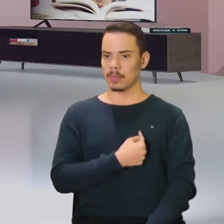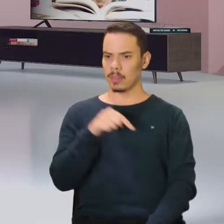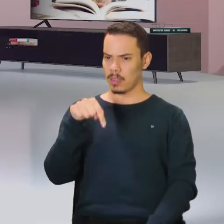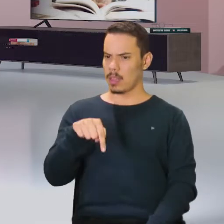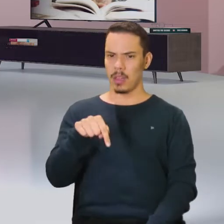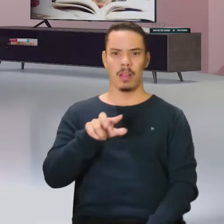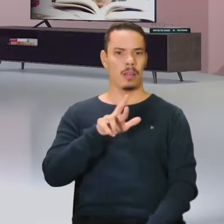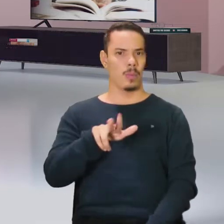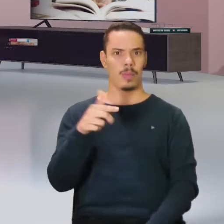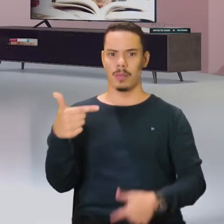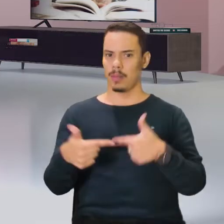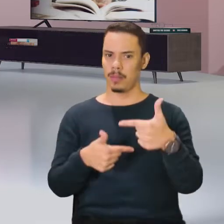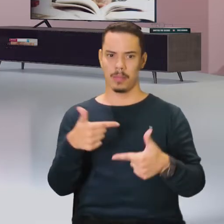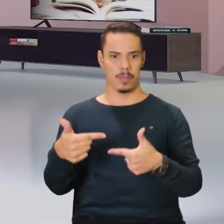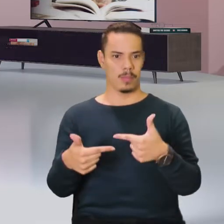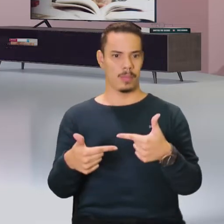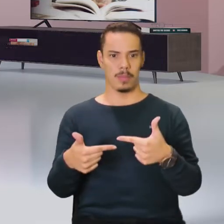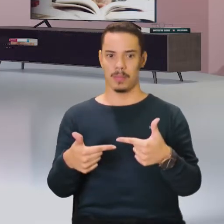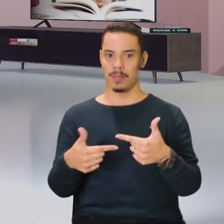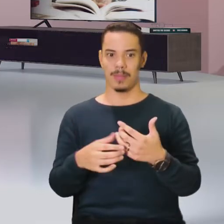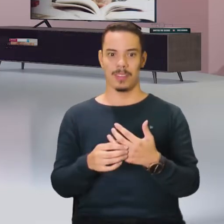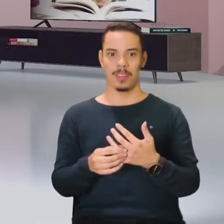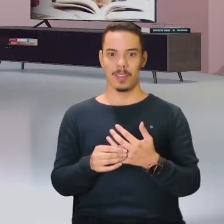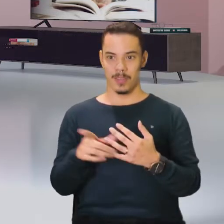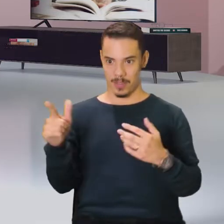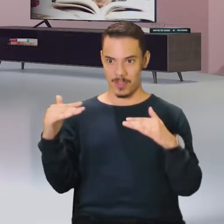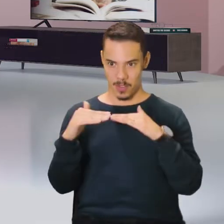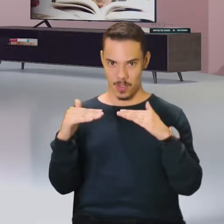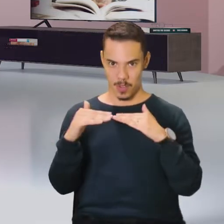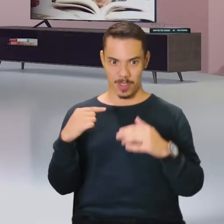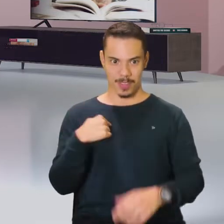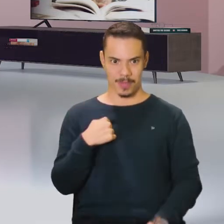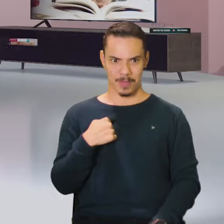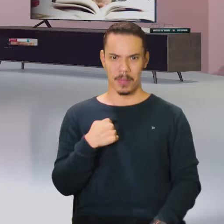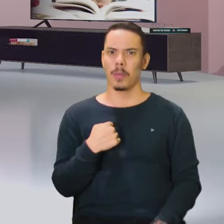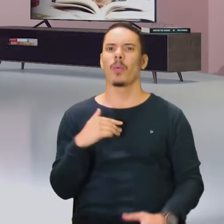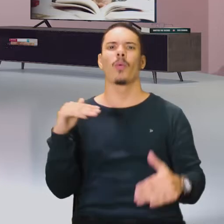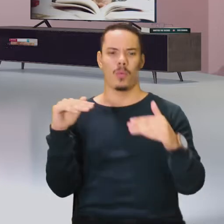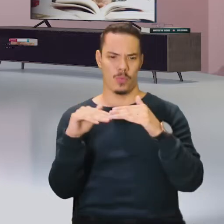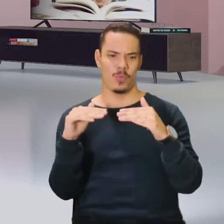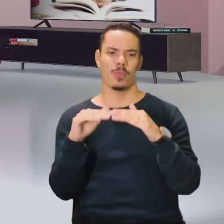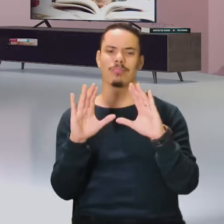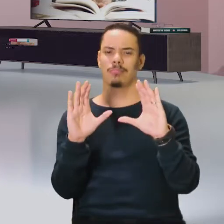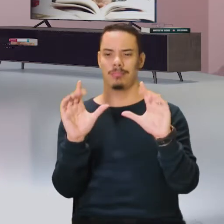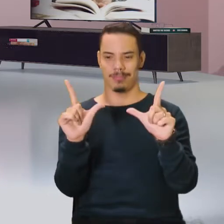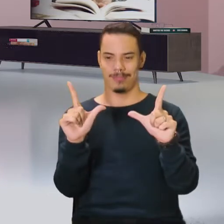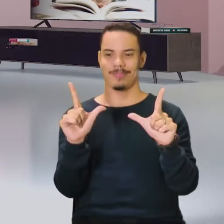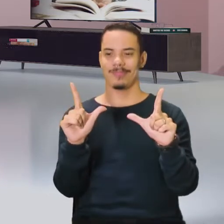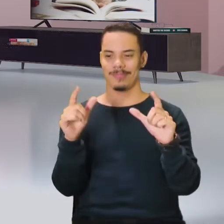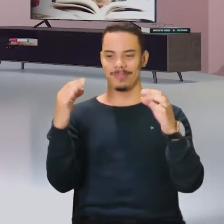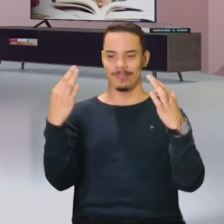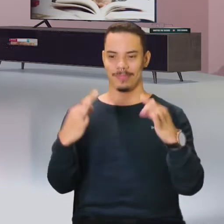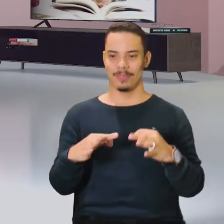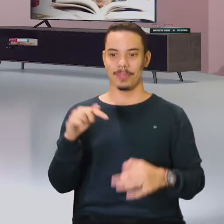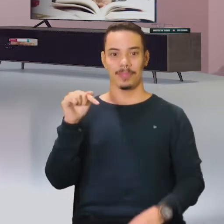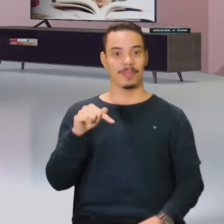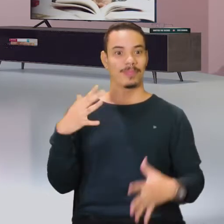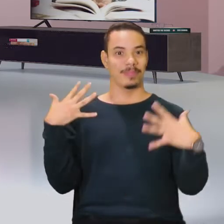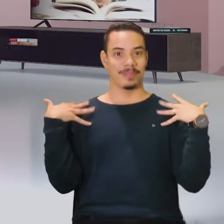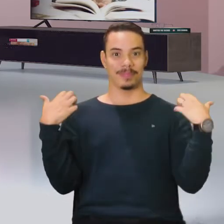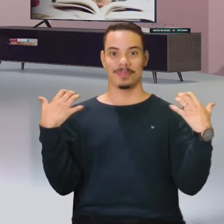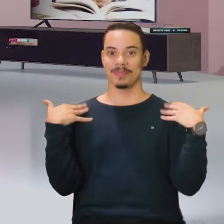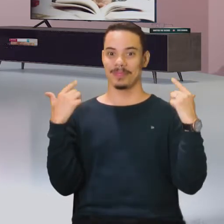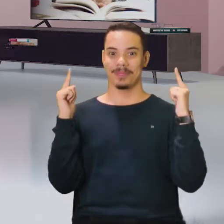não é um trabalho, né, Madinha? O que você concorda ou não? Diz aí para eu te ouvir. Eu concordo completamente, sim. né? É um